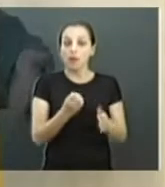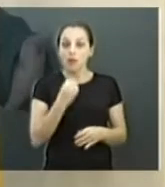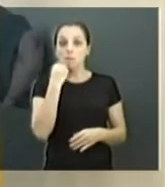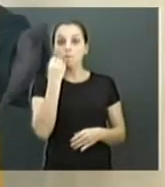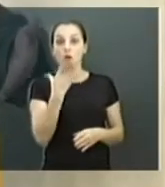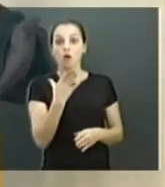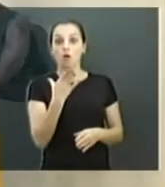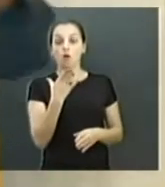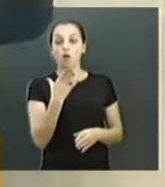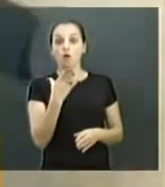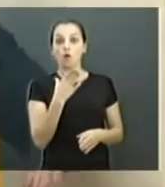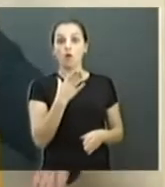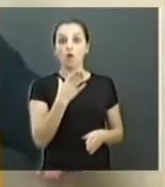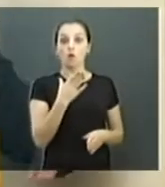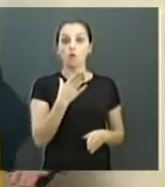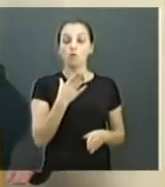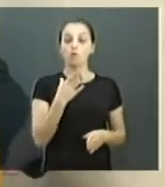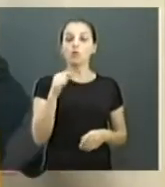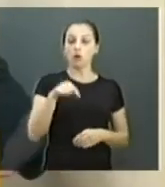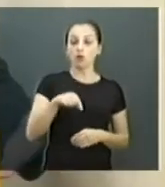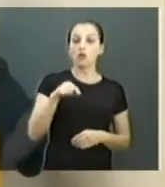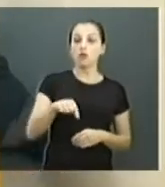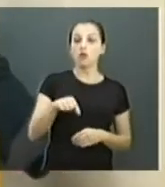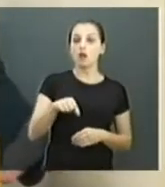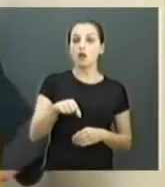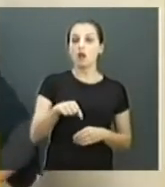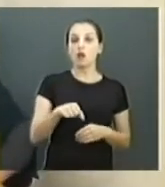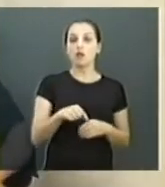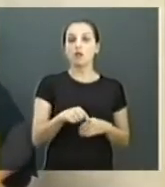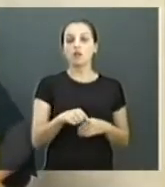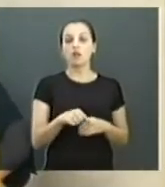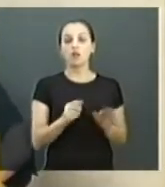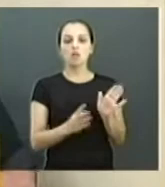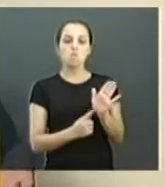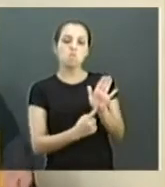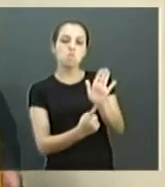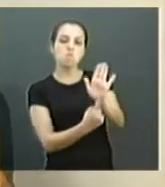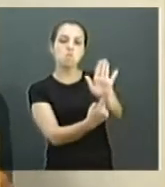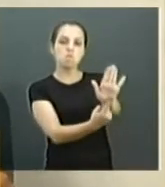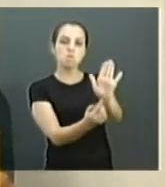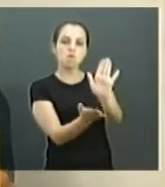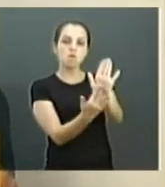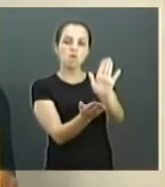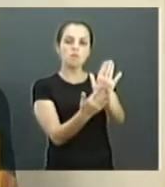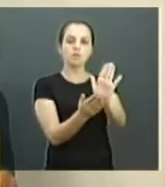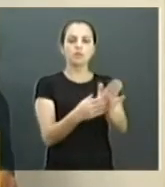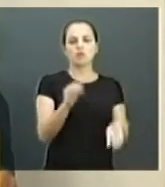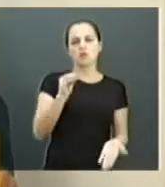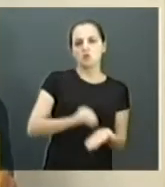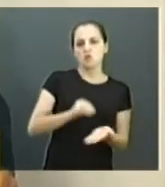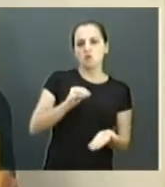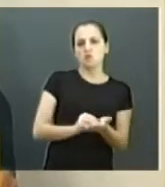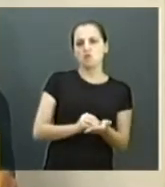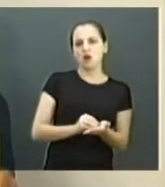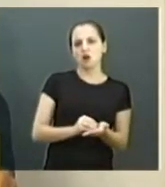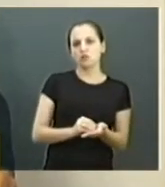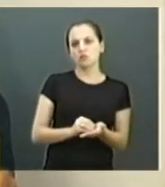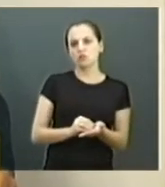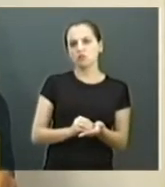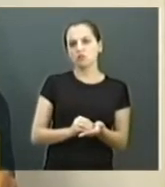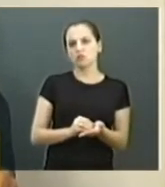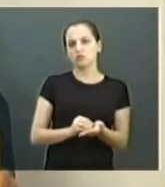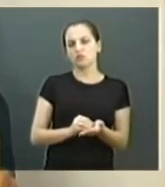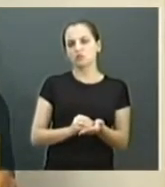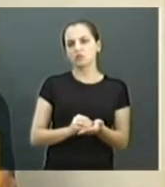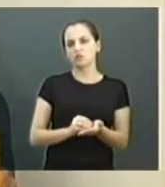aqui na Câmara, com equipamento nosso, da população, que a falta de personalidade somada